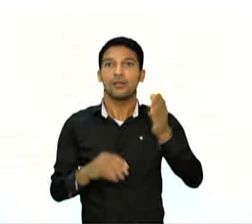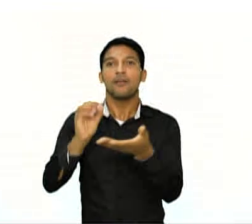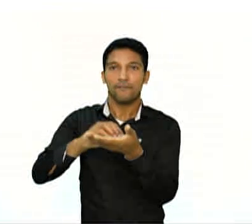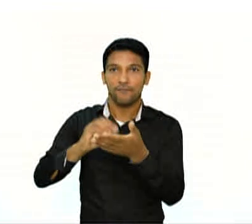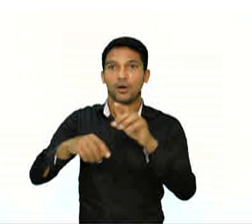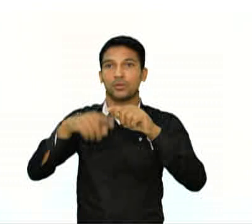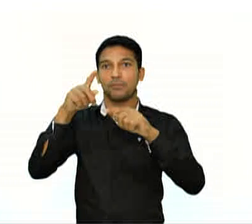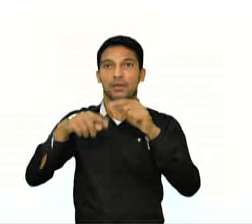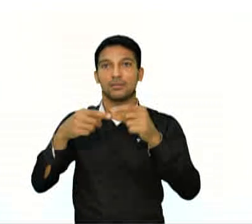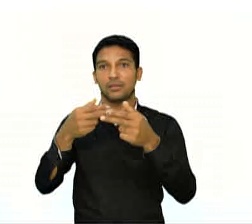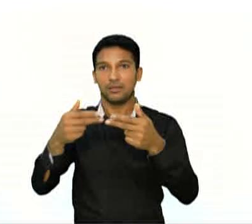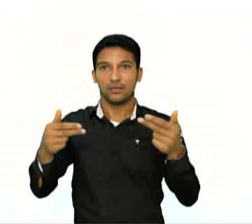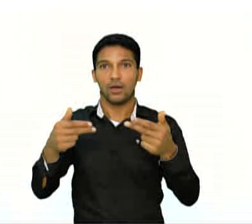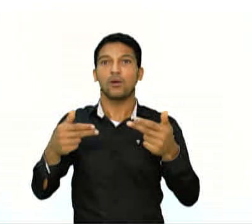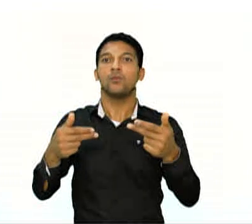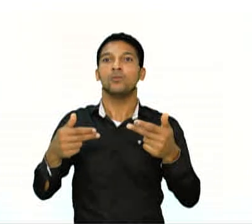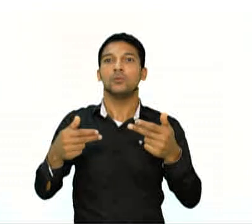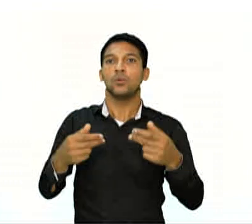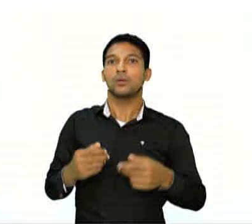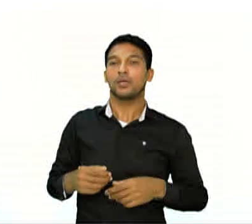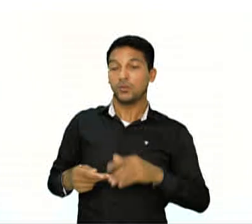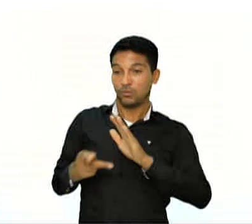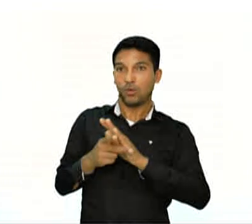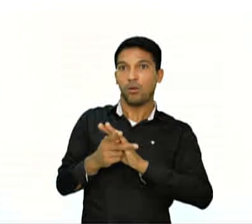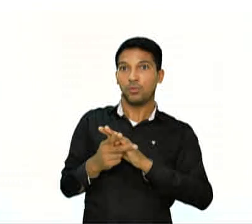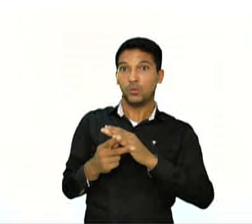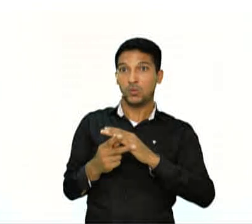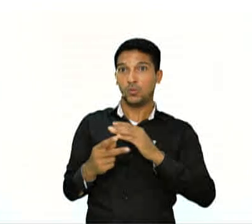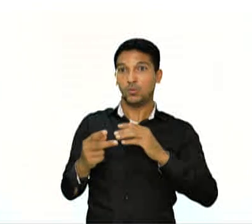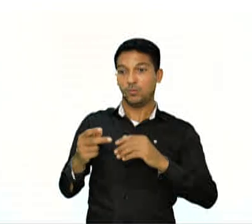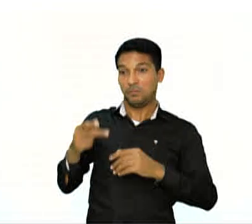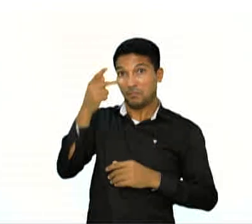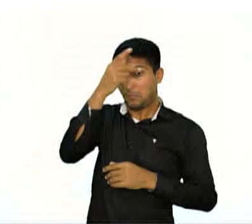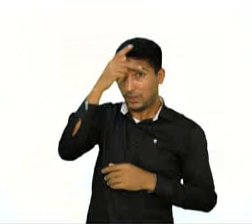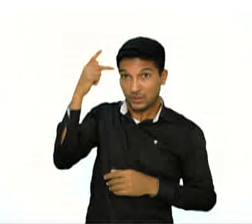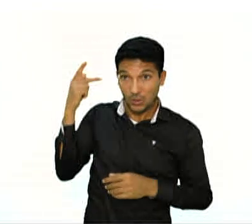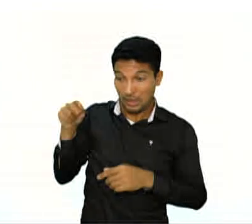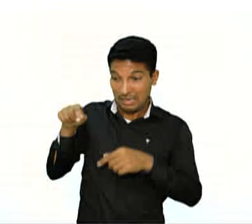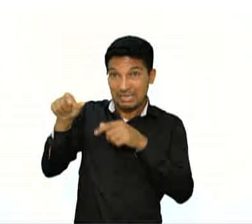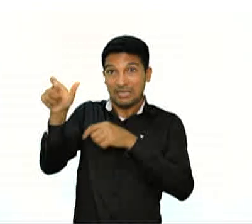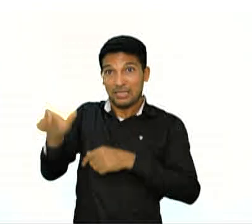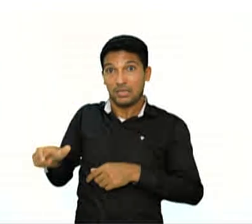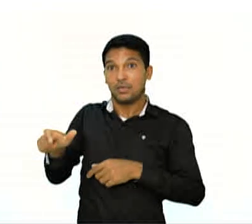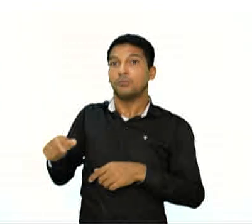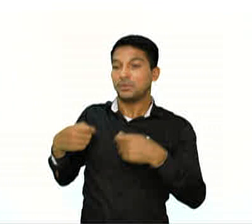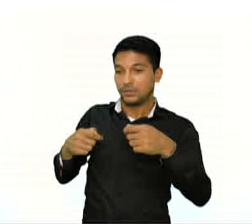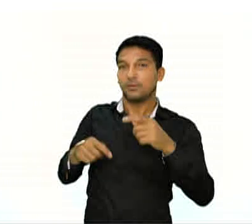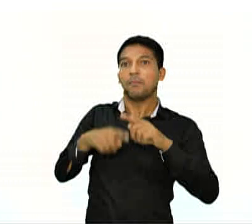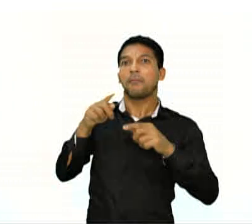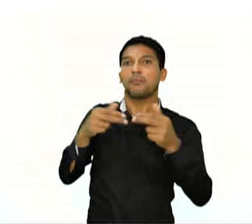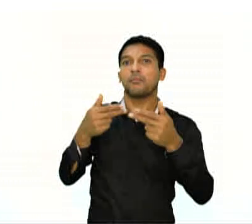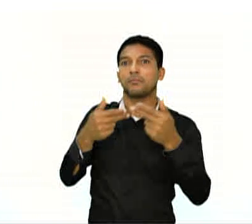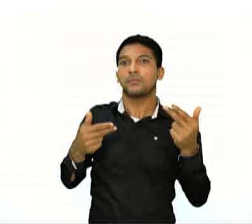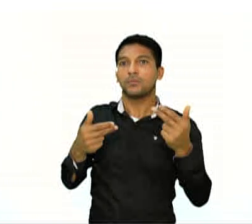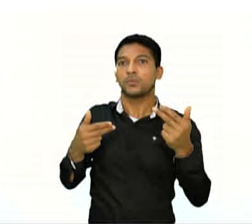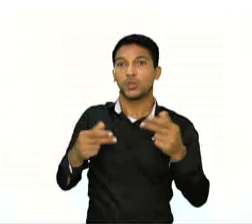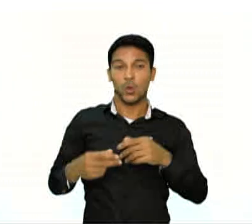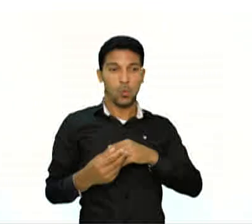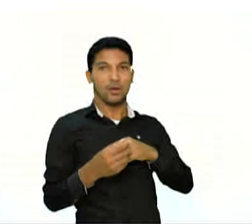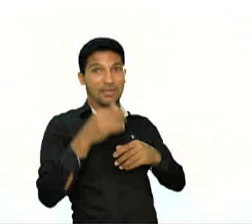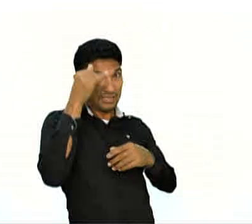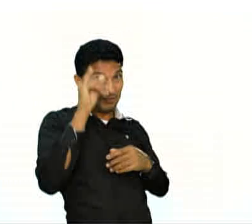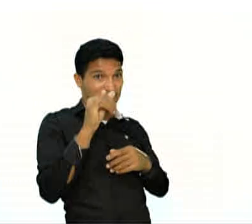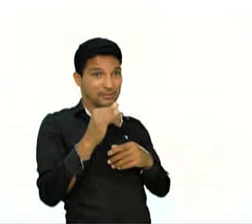pessoas próximas às caçambas? Letra C, o caráter efêmero das construções civis que um dia serão